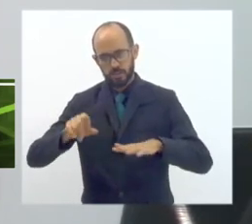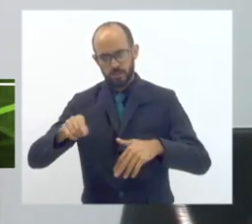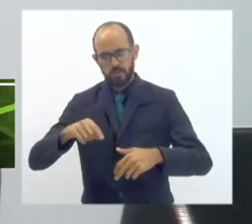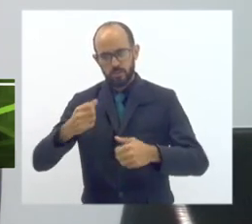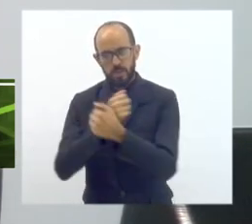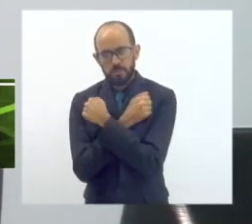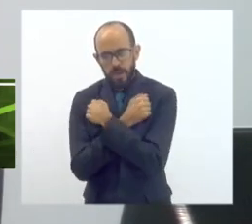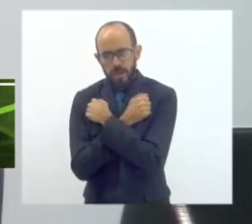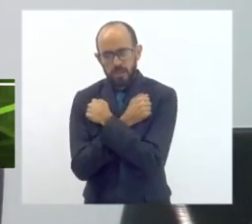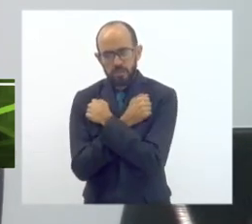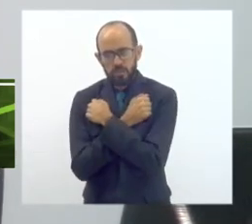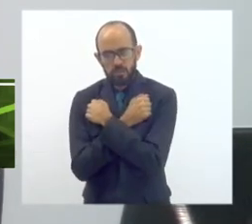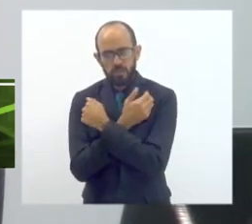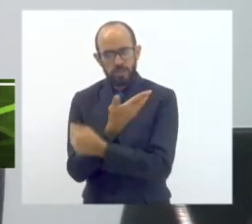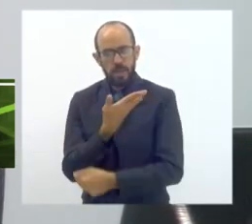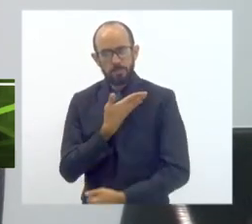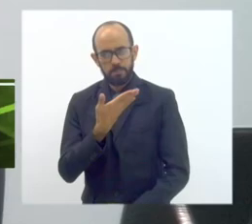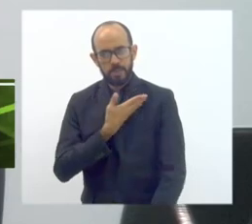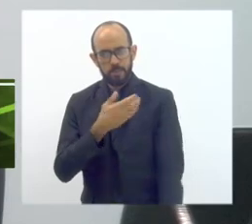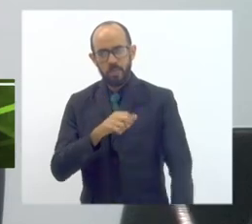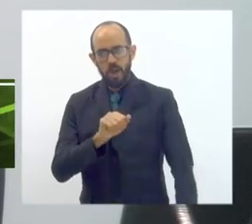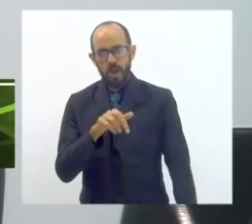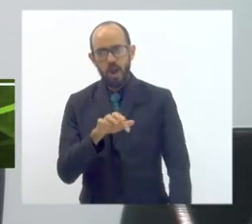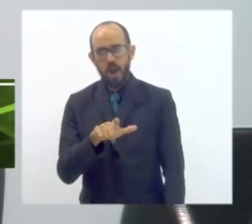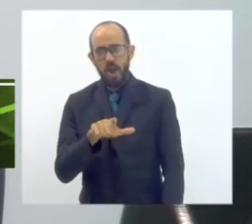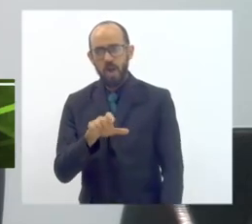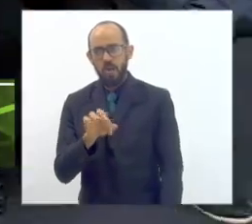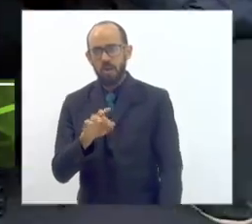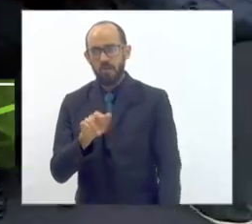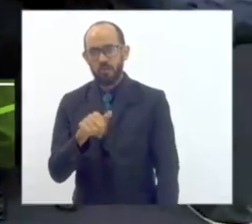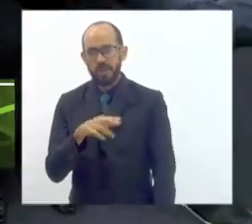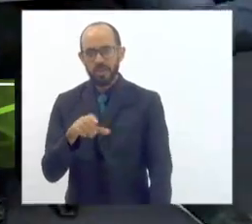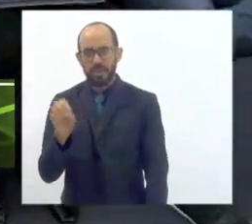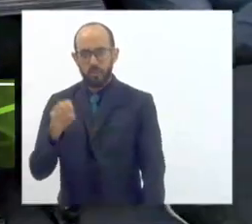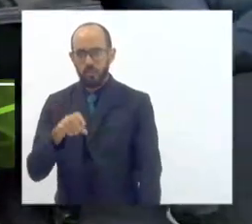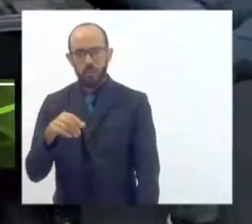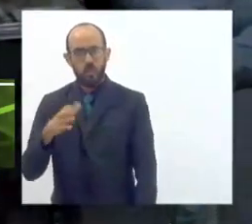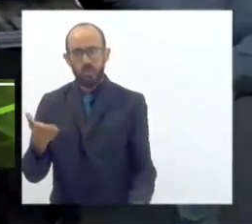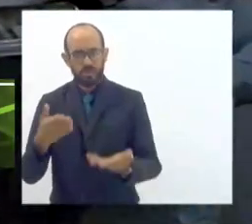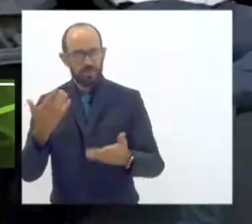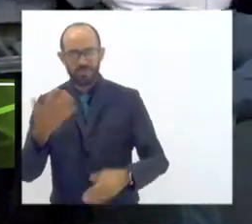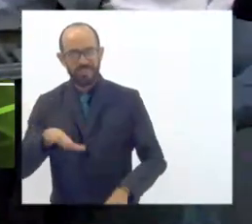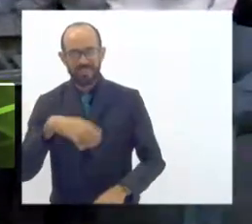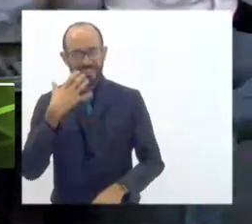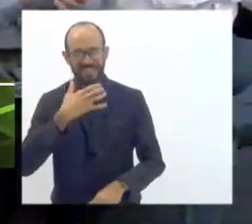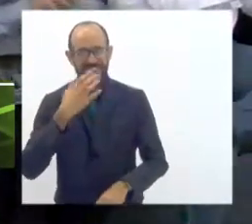do amigo e do prefeito Alfredão. Hoje eu não vou cantar não, tá, gente?